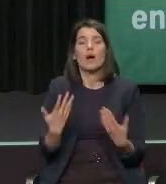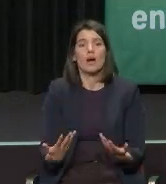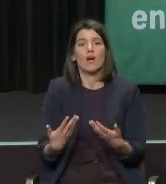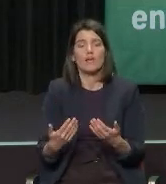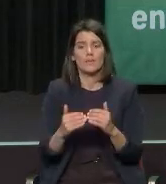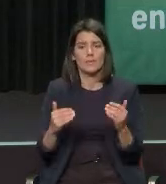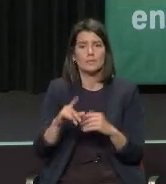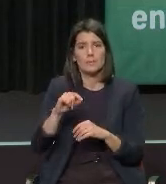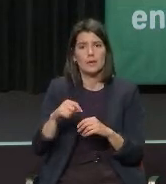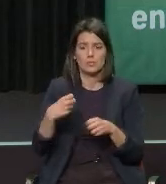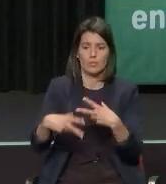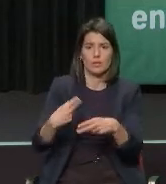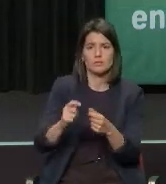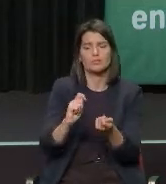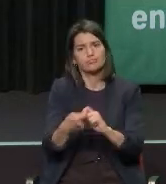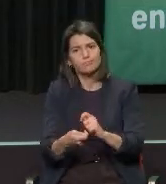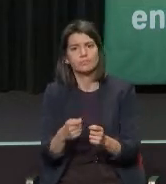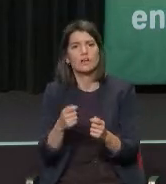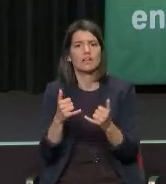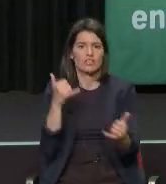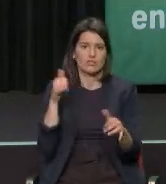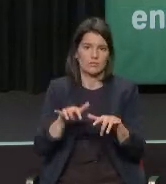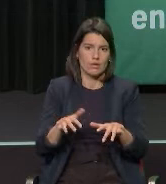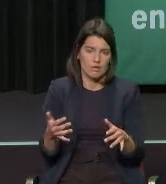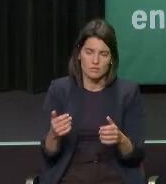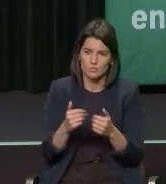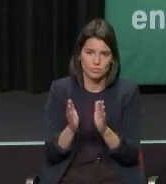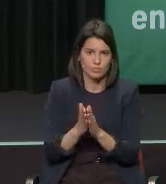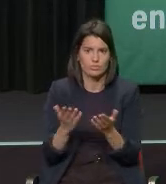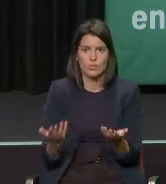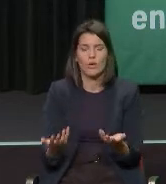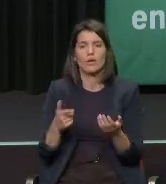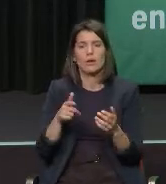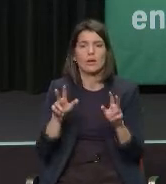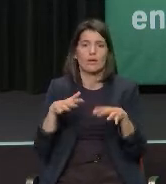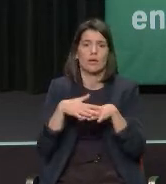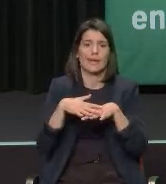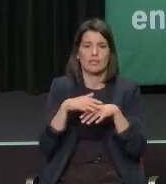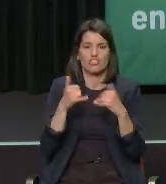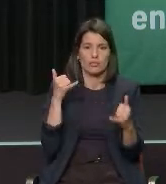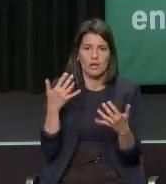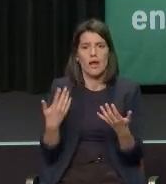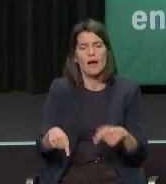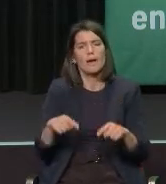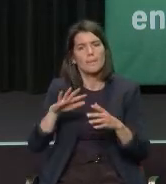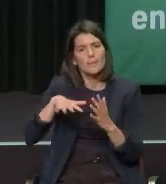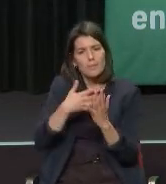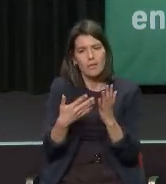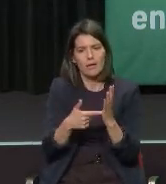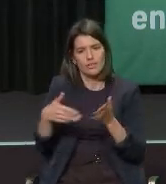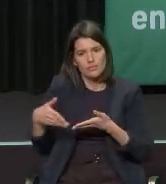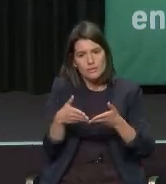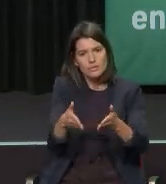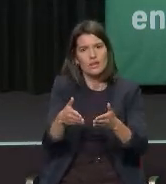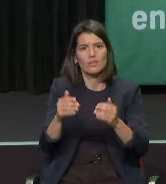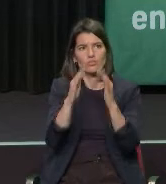de modernização e de transformação digital, portanto, na construção desta chamada era digital. Para isso temos um plano estratégico para a transformação